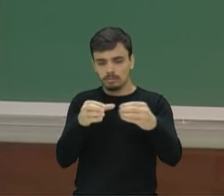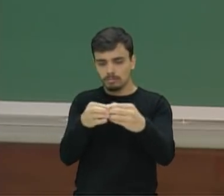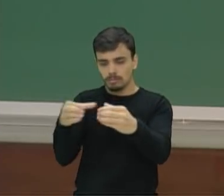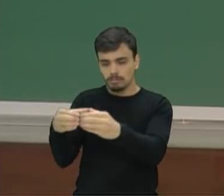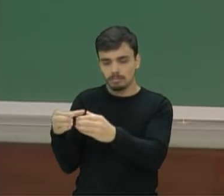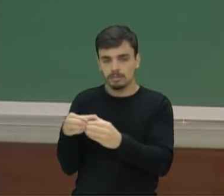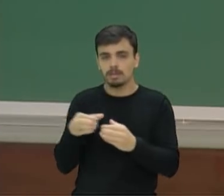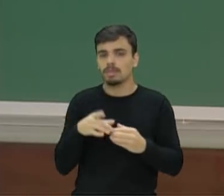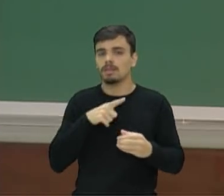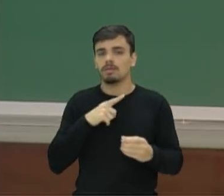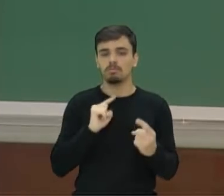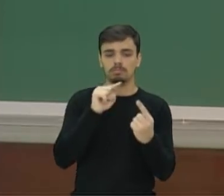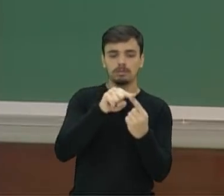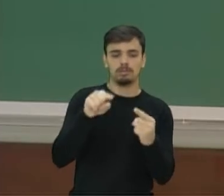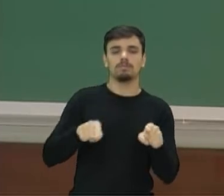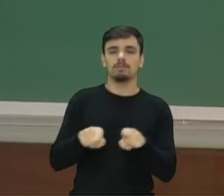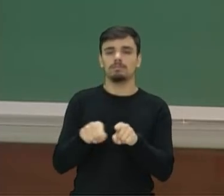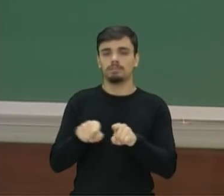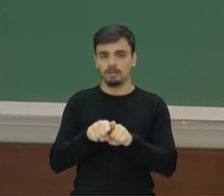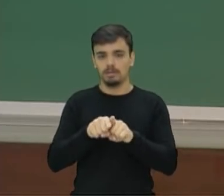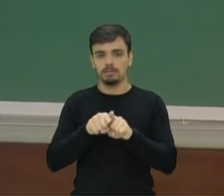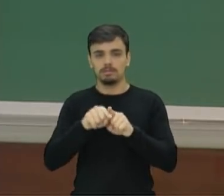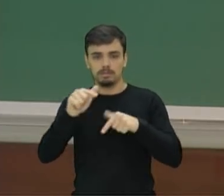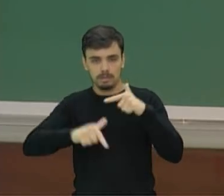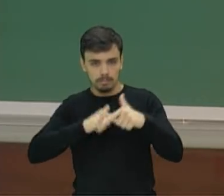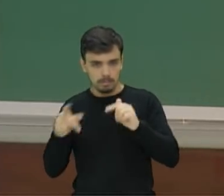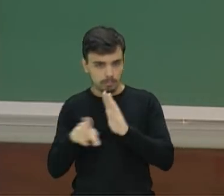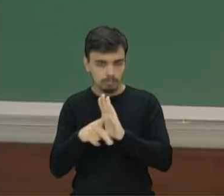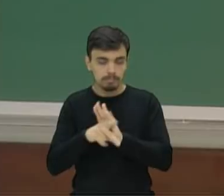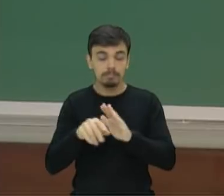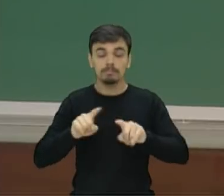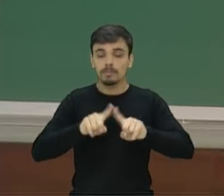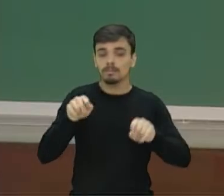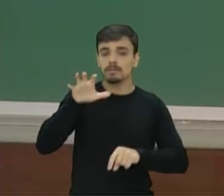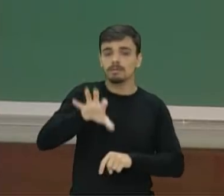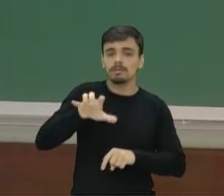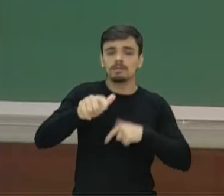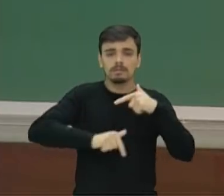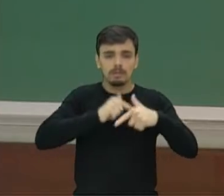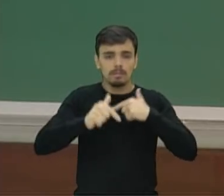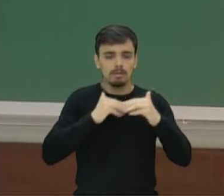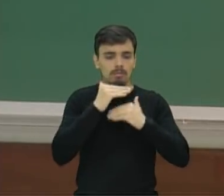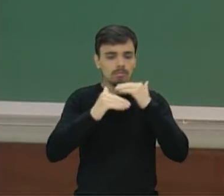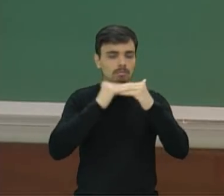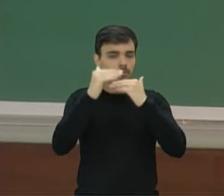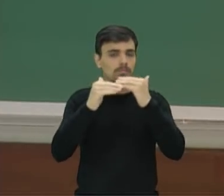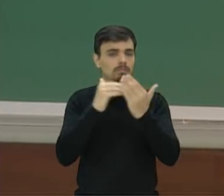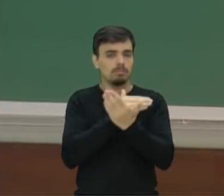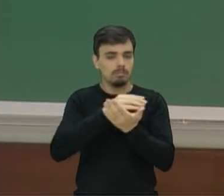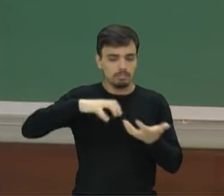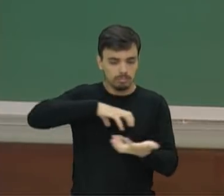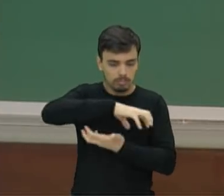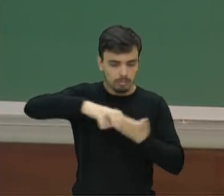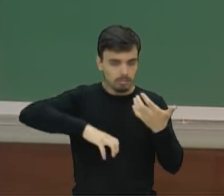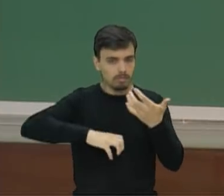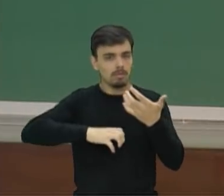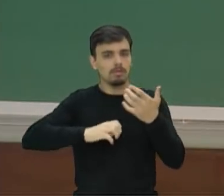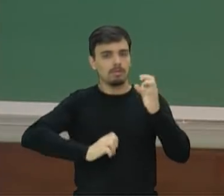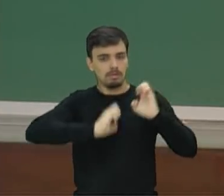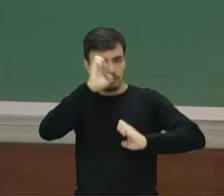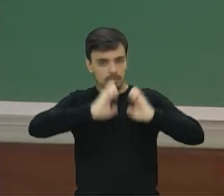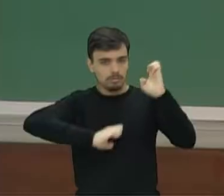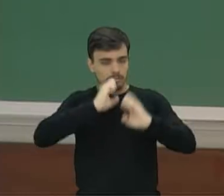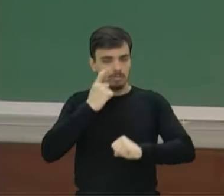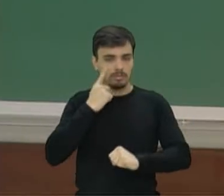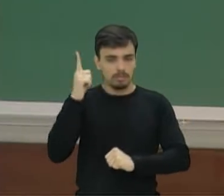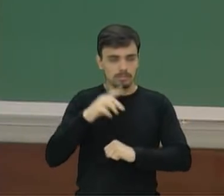trabalho, uma função. E esse tipo de trabalho começou com a Revolução Industrial, a industrialização. Um filme bem